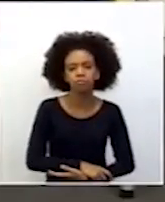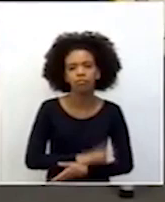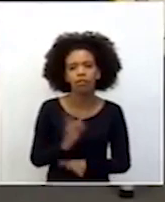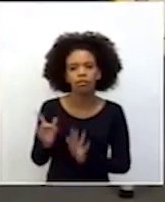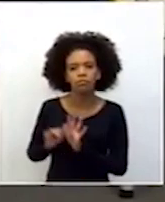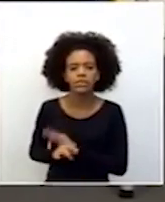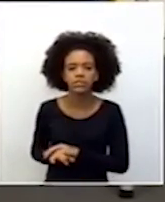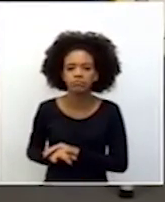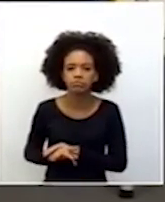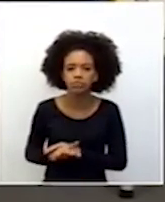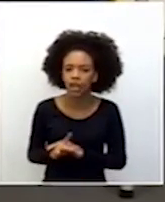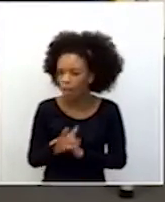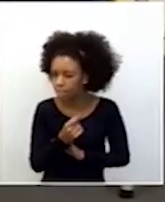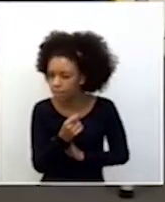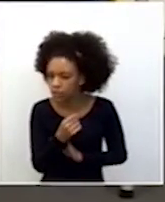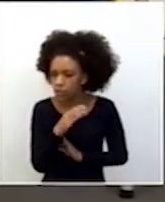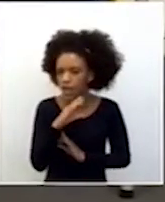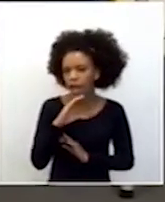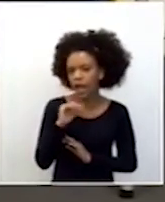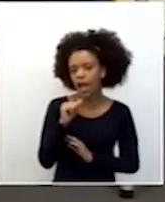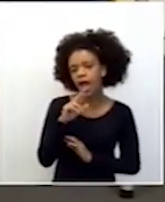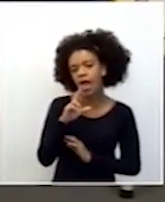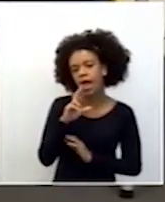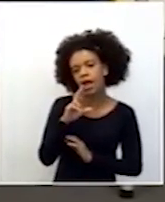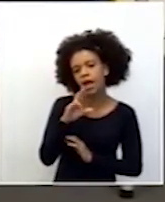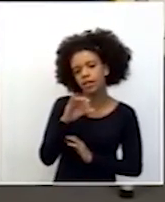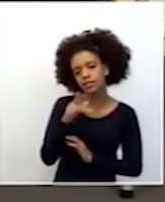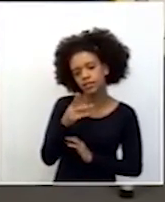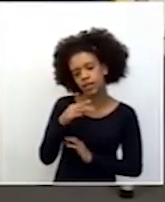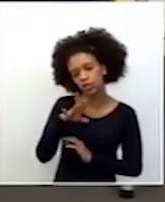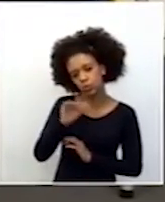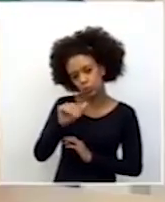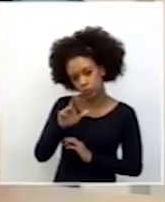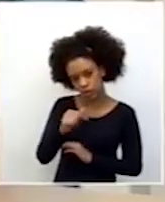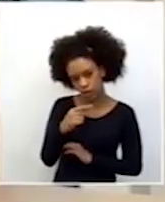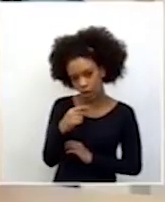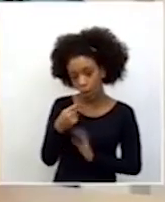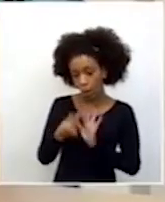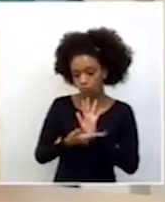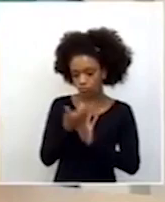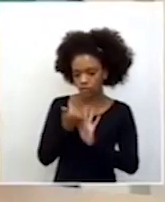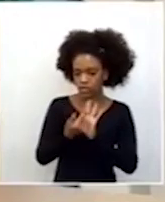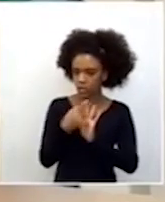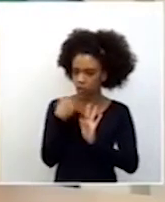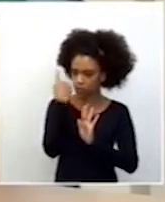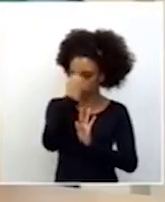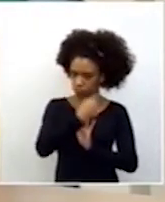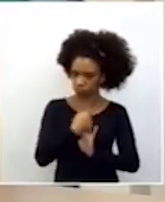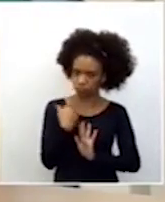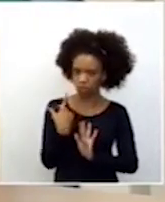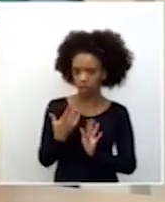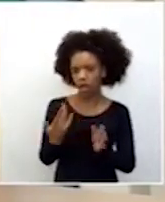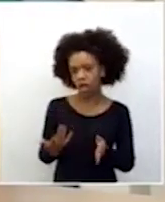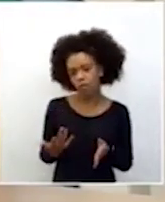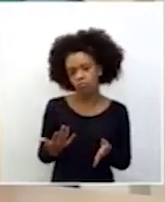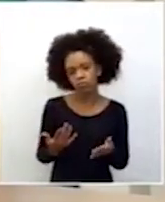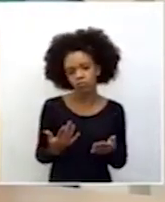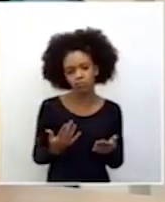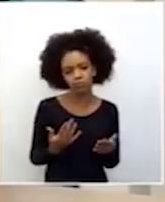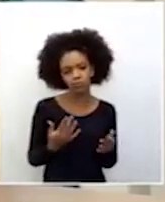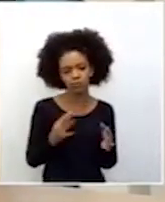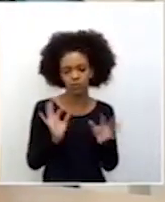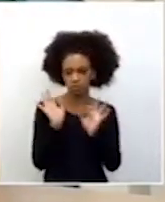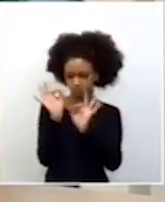da caricatura? Claro. Uma caricatura, quando eu vou retratar uma pessoa em forma de caricatura, eu pego